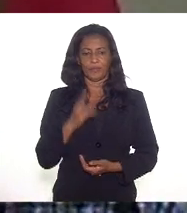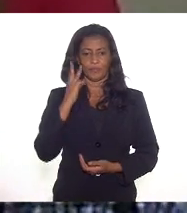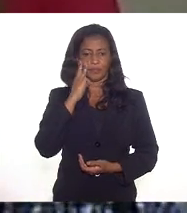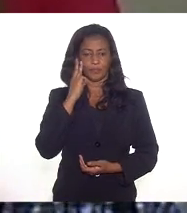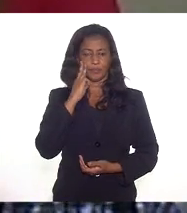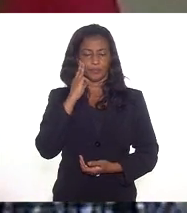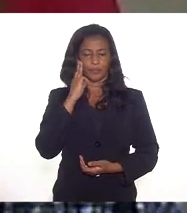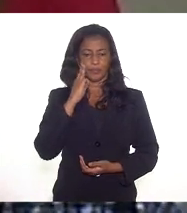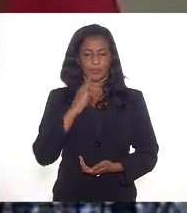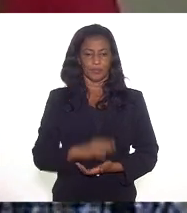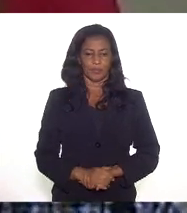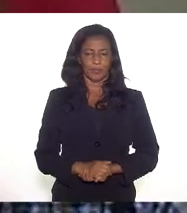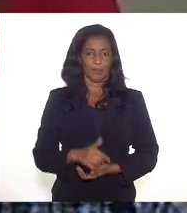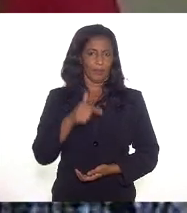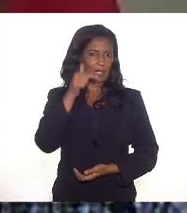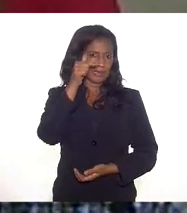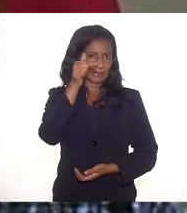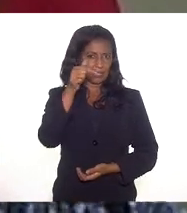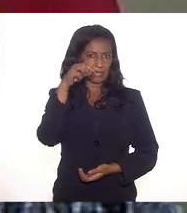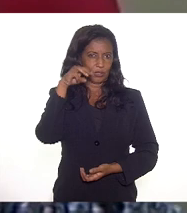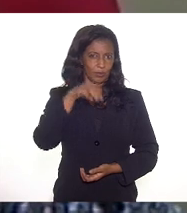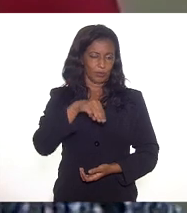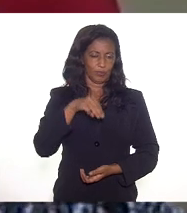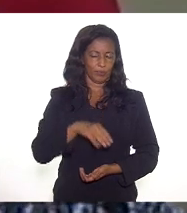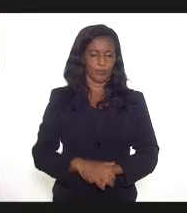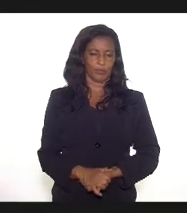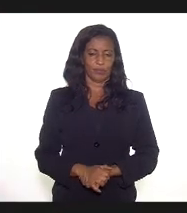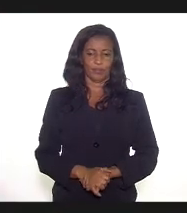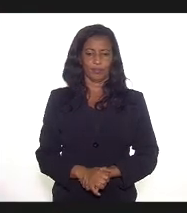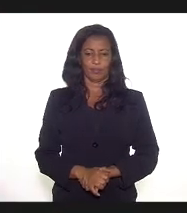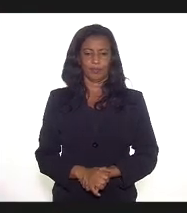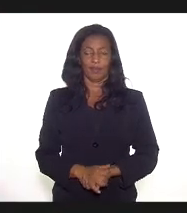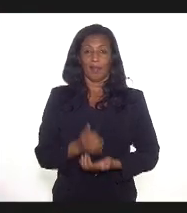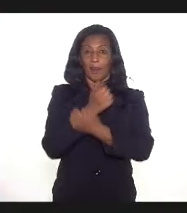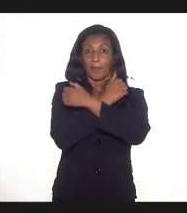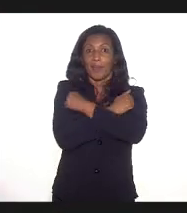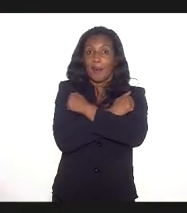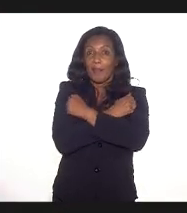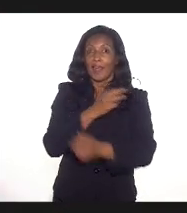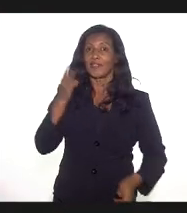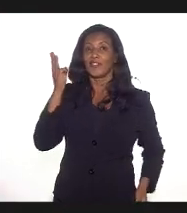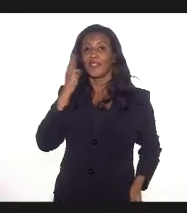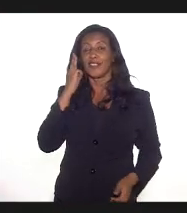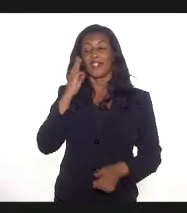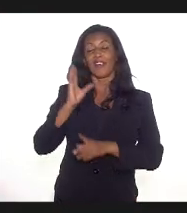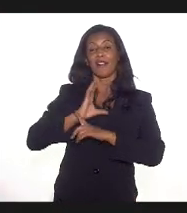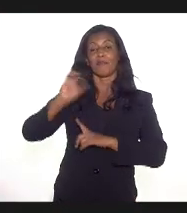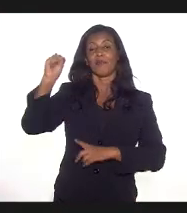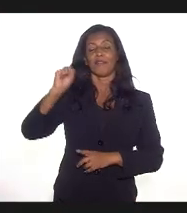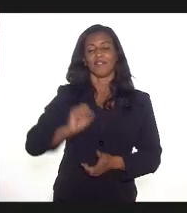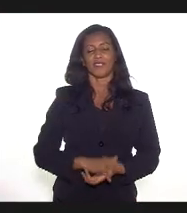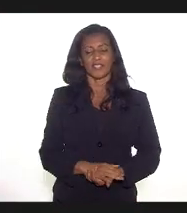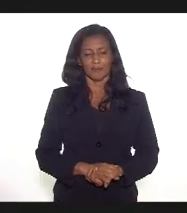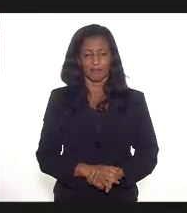Carneiro. Vossa Excelência tem 7 minutos. E mandar um abraço para o Valdeque aí, que é campeão.